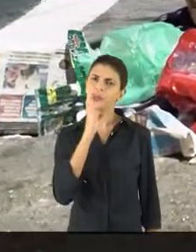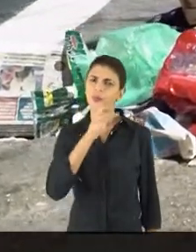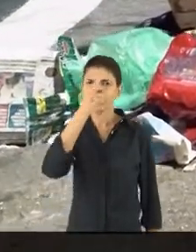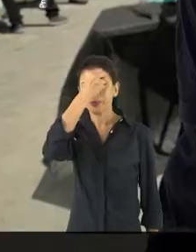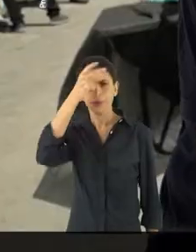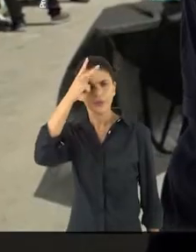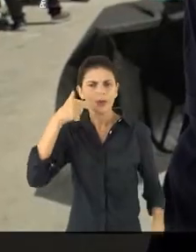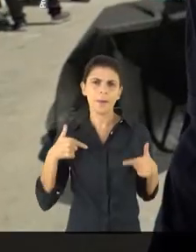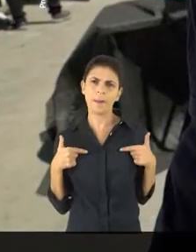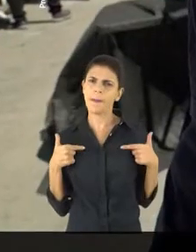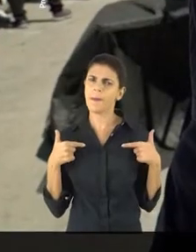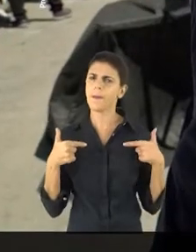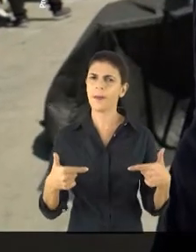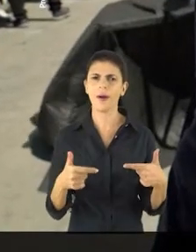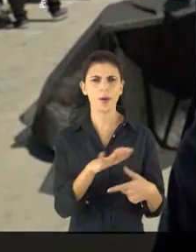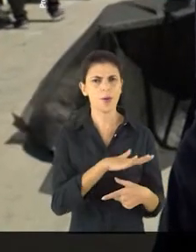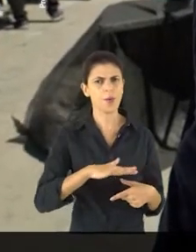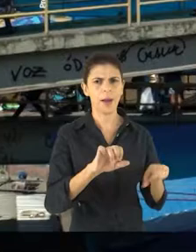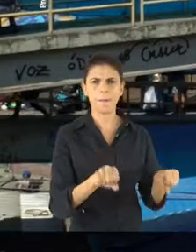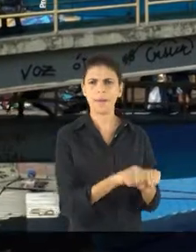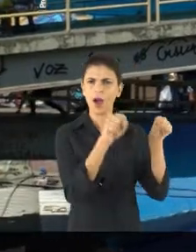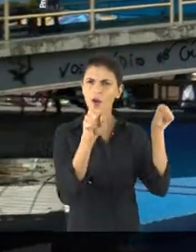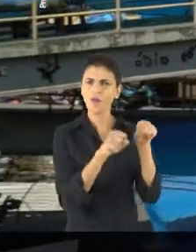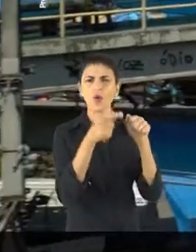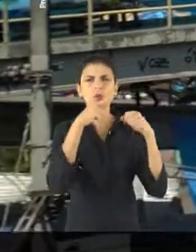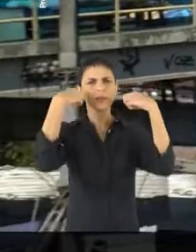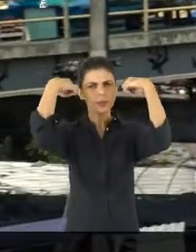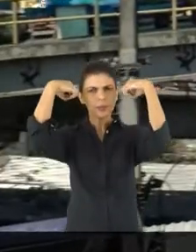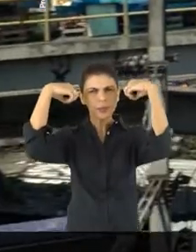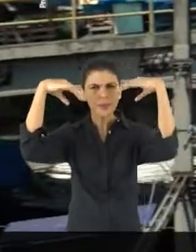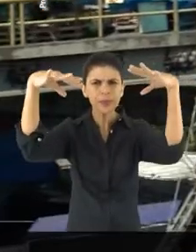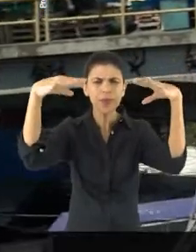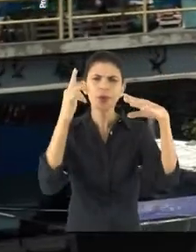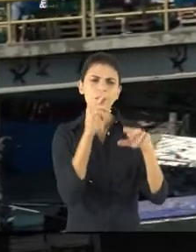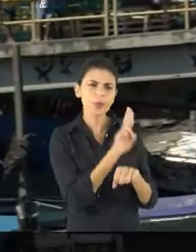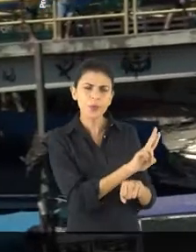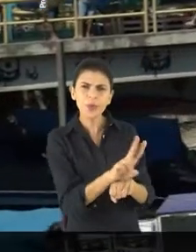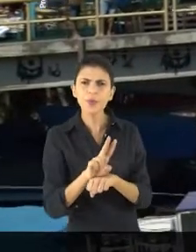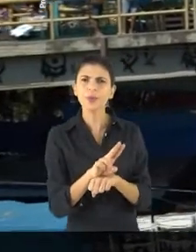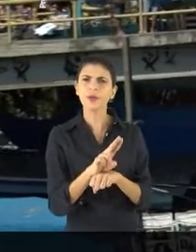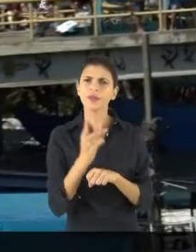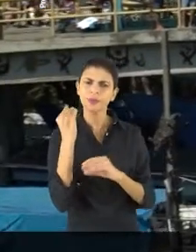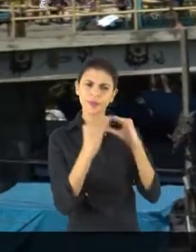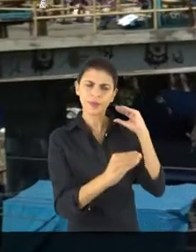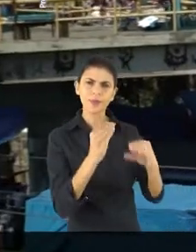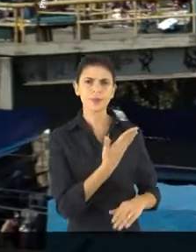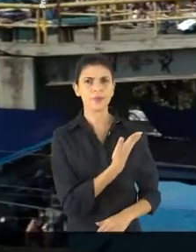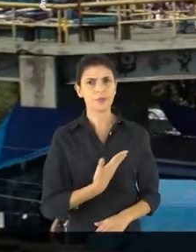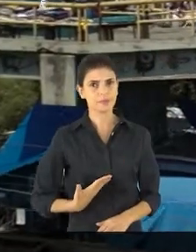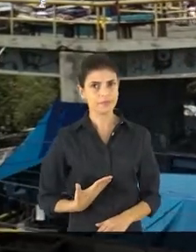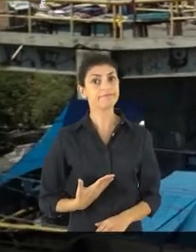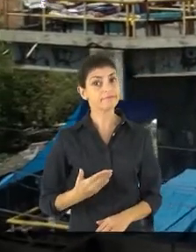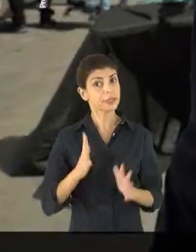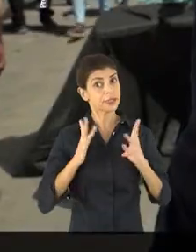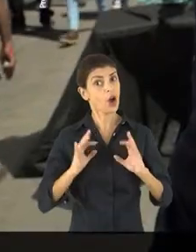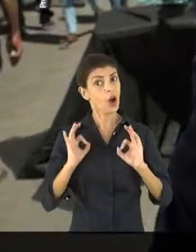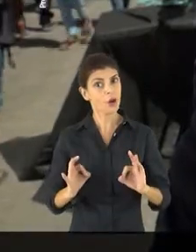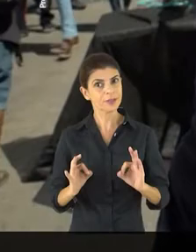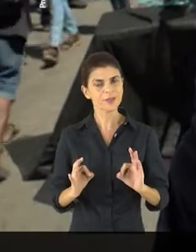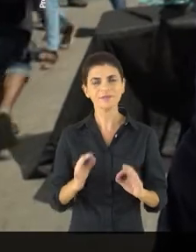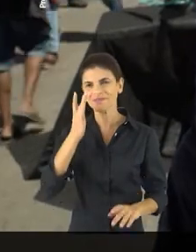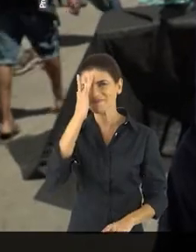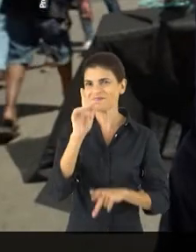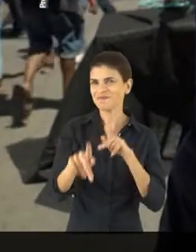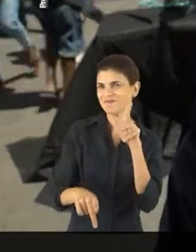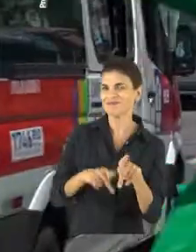extrema necessidade que a prefeitura tome conta dessa região, iluminando, cuidando, com ordenamento público. Precisa